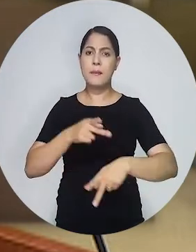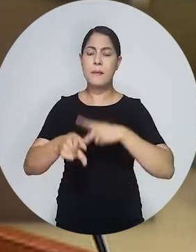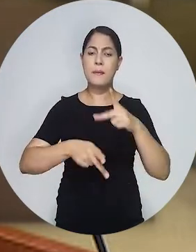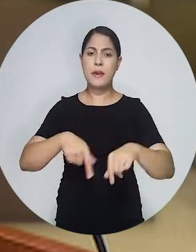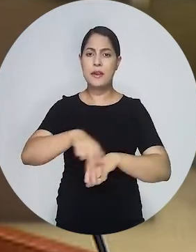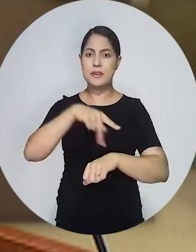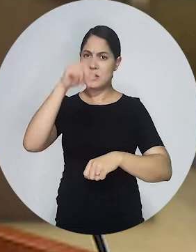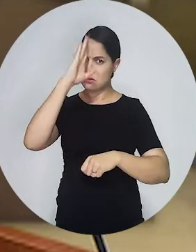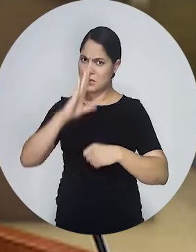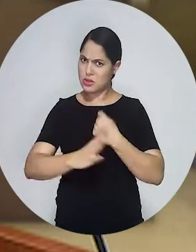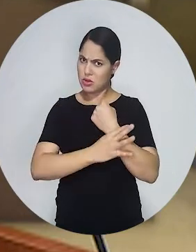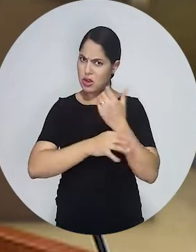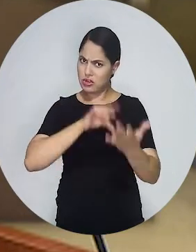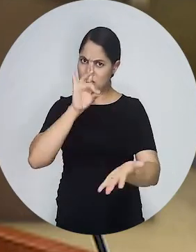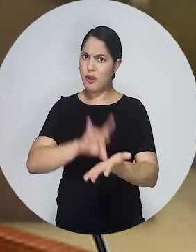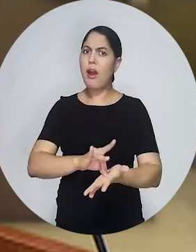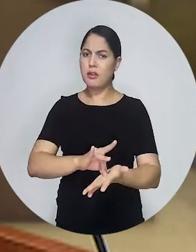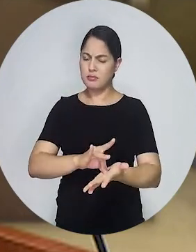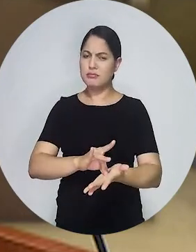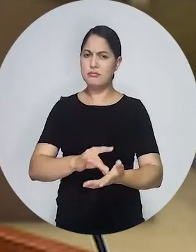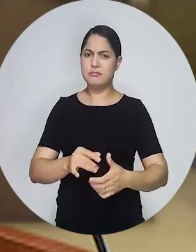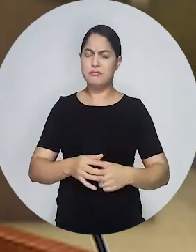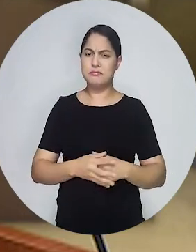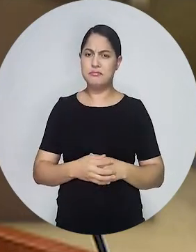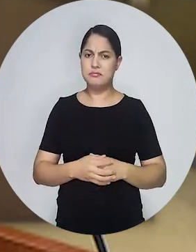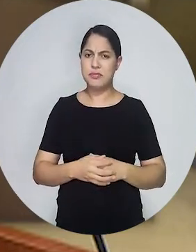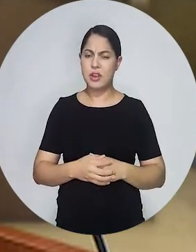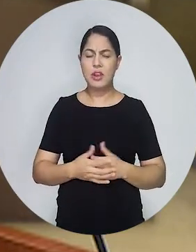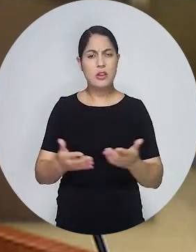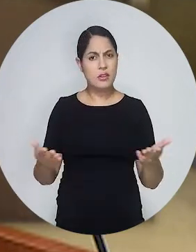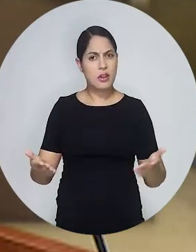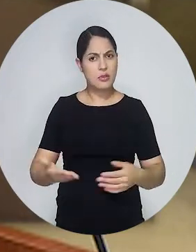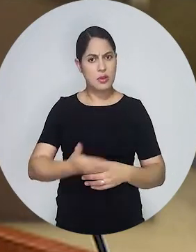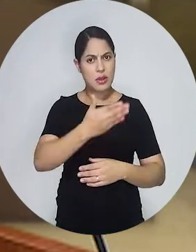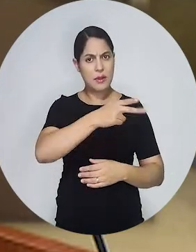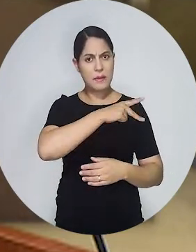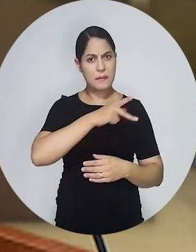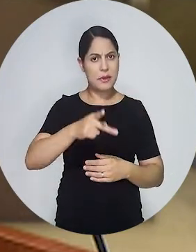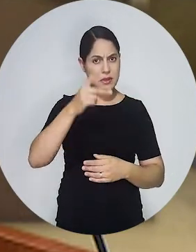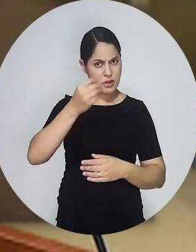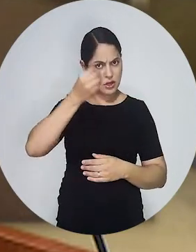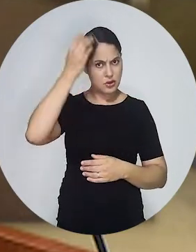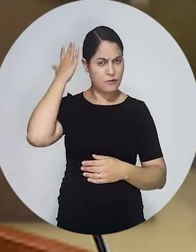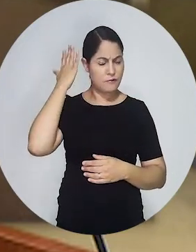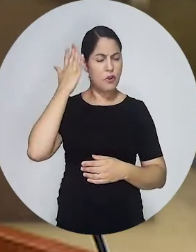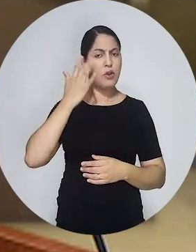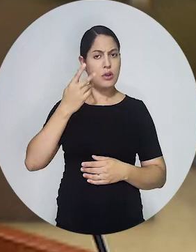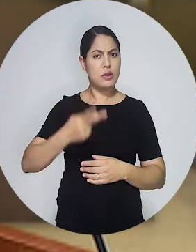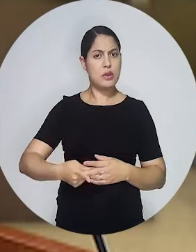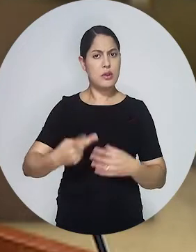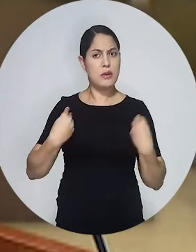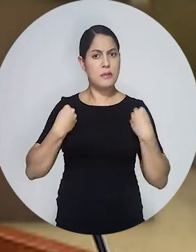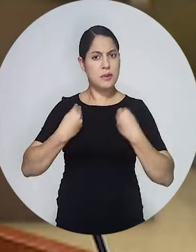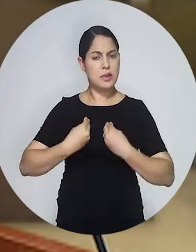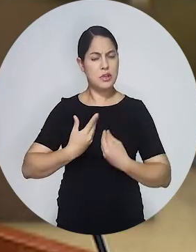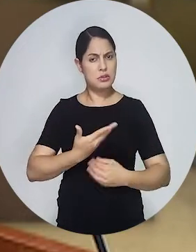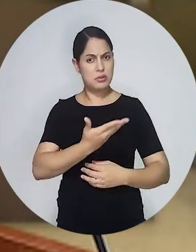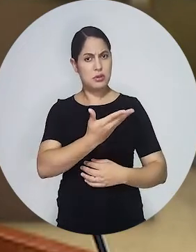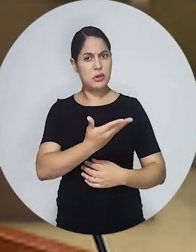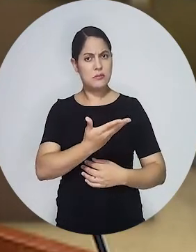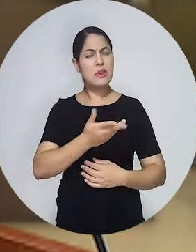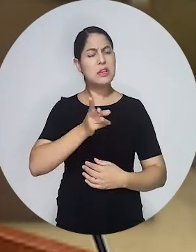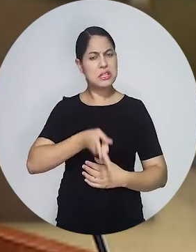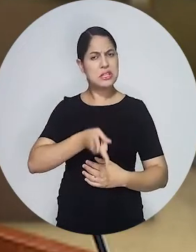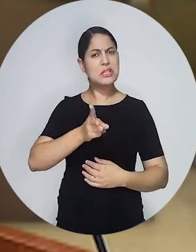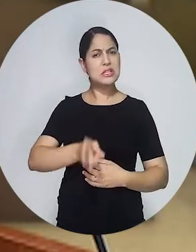garantias fundamentais dos cidadãos. Além disso, como presidente, o ministro Luiz Fux manteve o